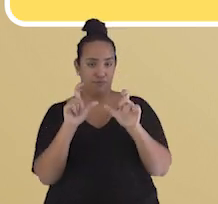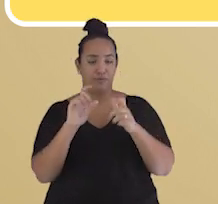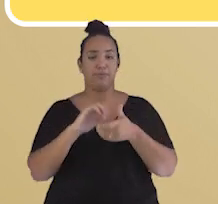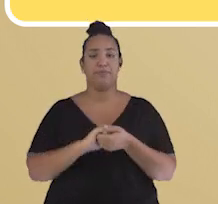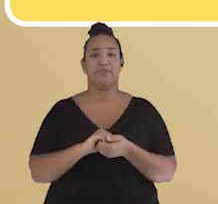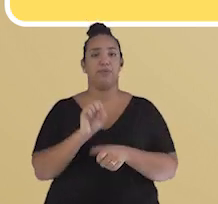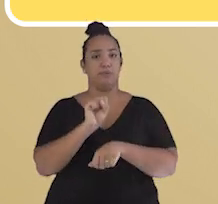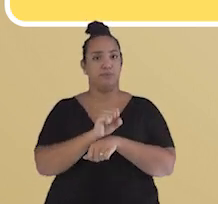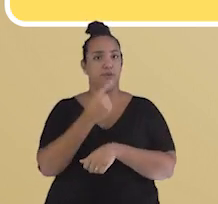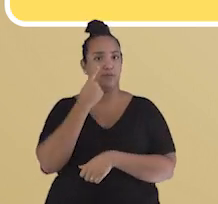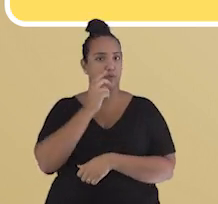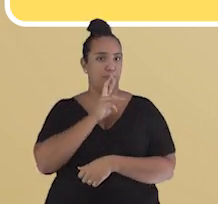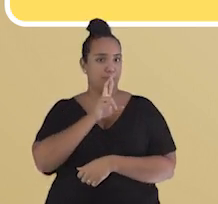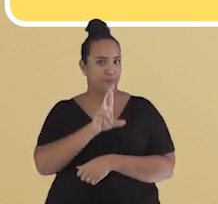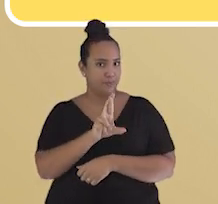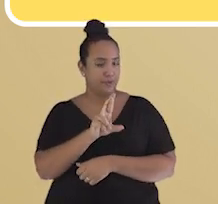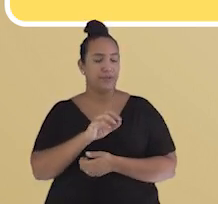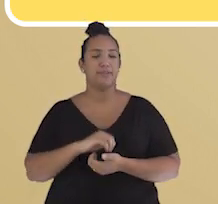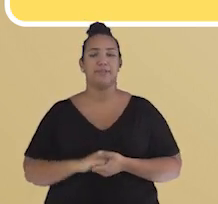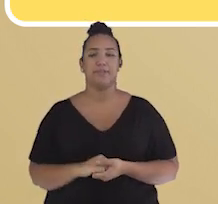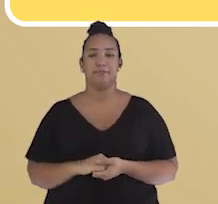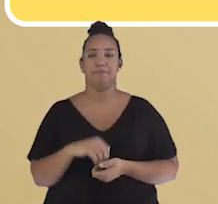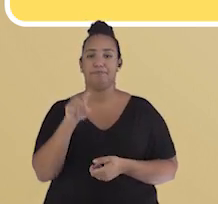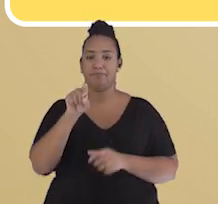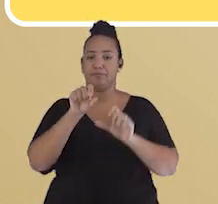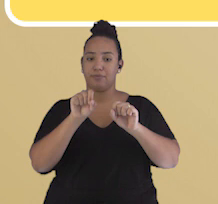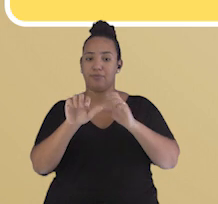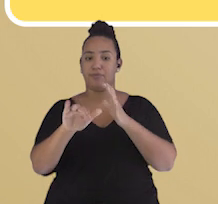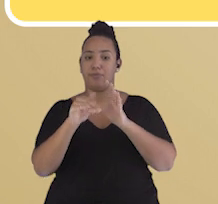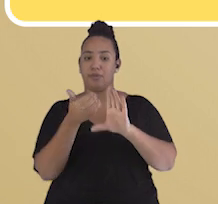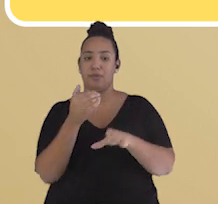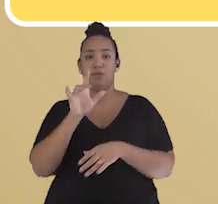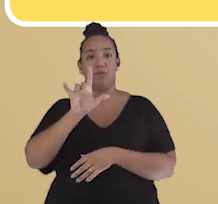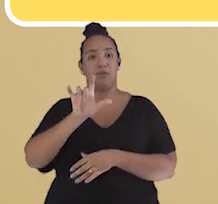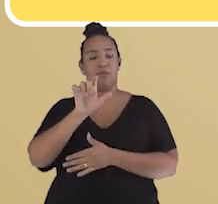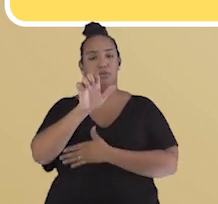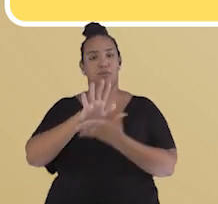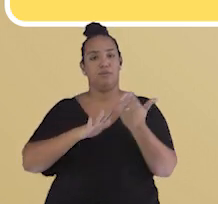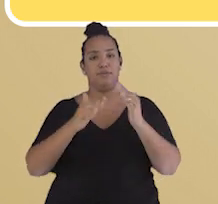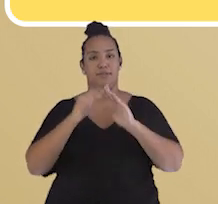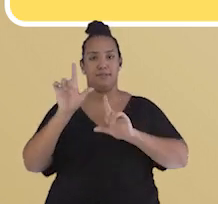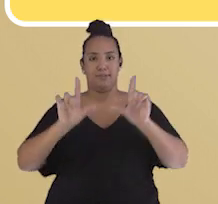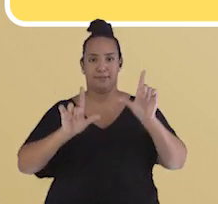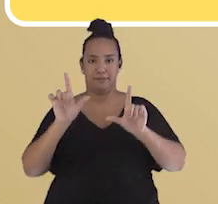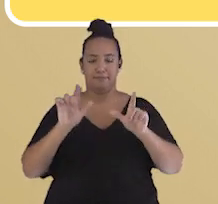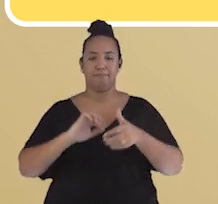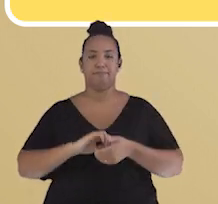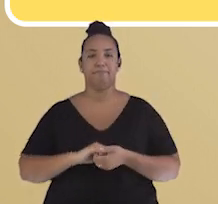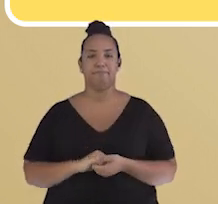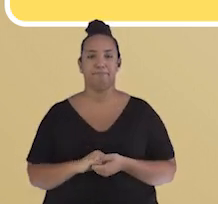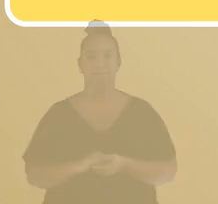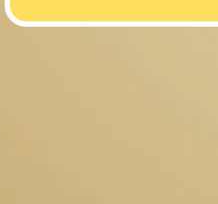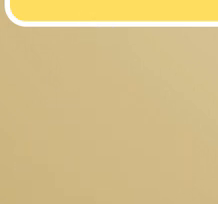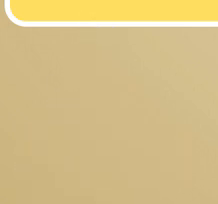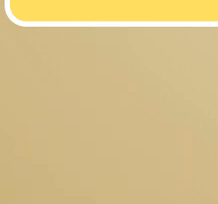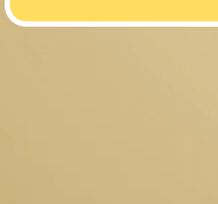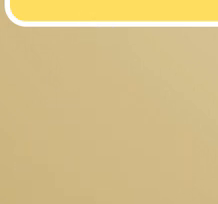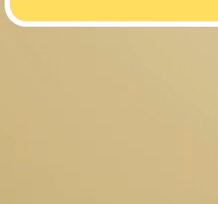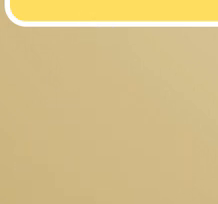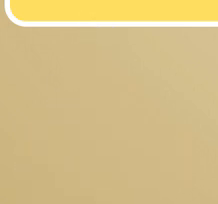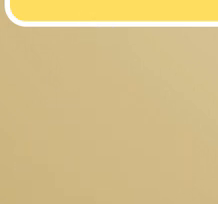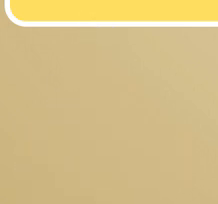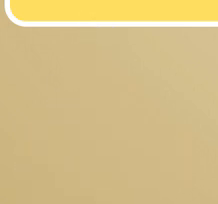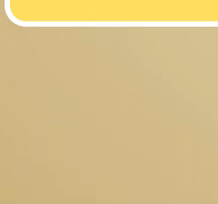foto. Espero ver as respostas, hein? Vocês podem enviar para o Instagram Dever em Casa na TV também.